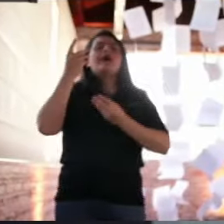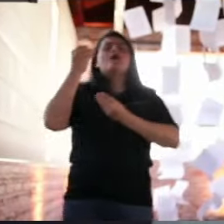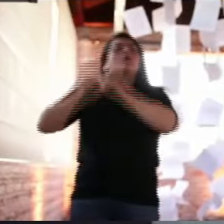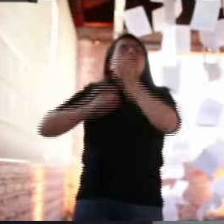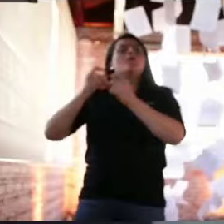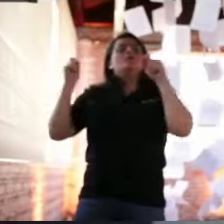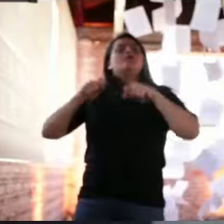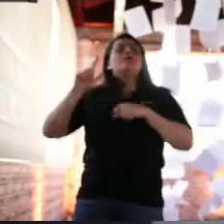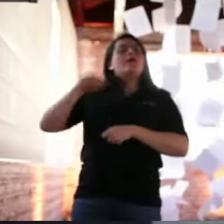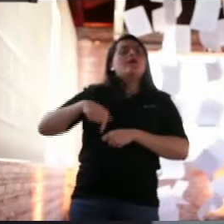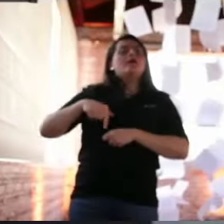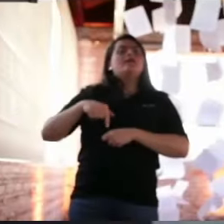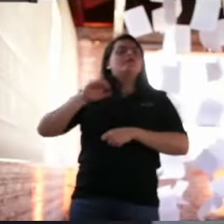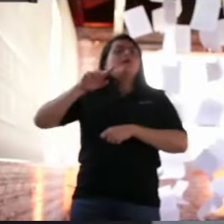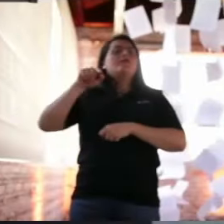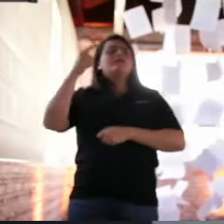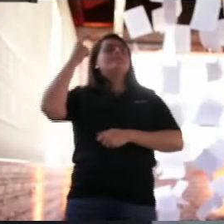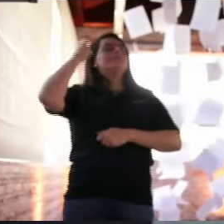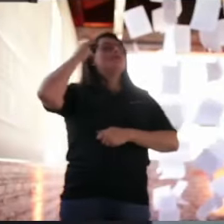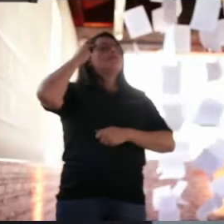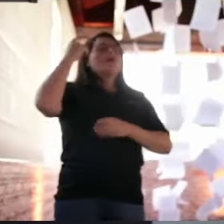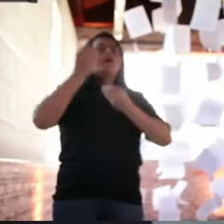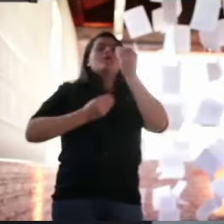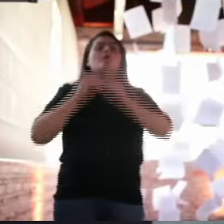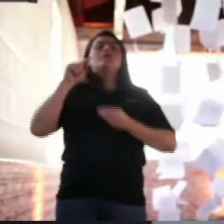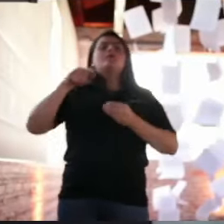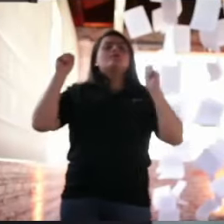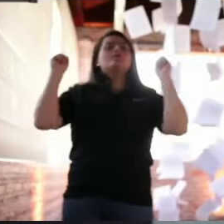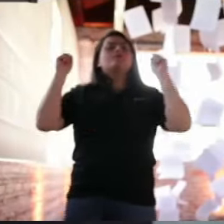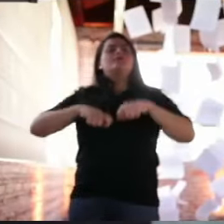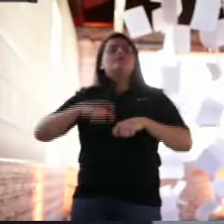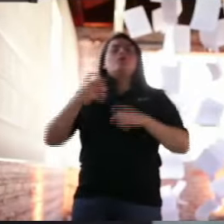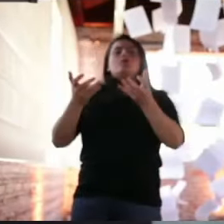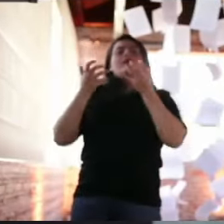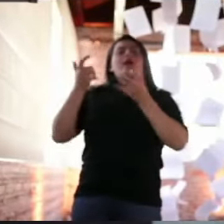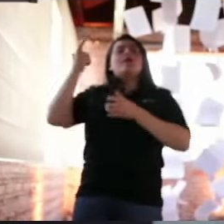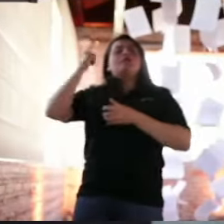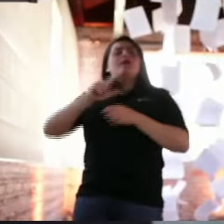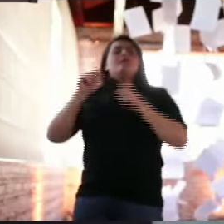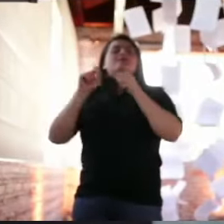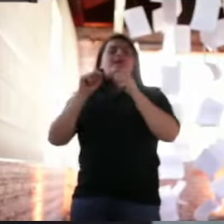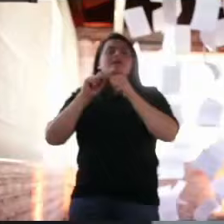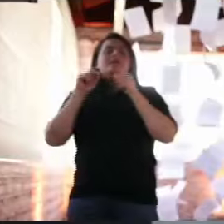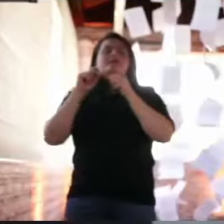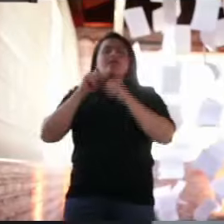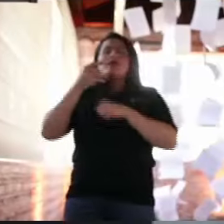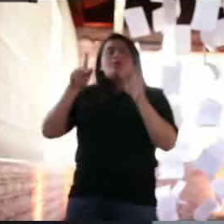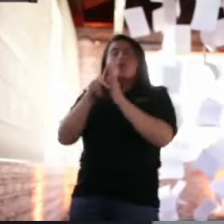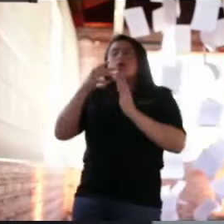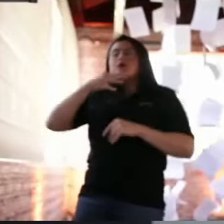e não para fazer você pensar como você pode quer e consegue fazer para aquela criança que também não é genérica